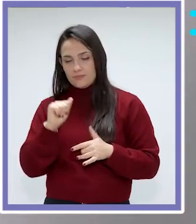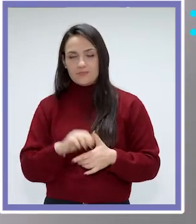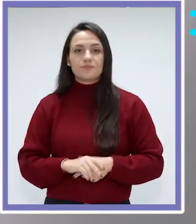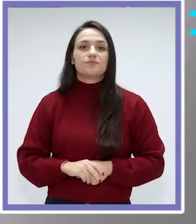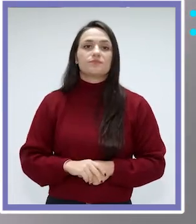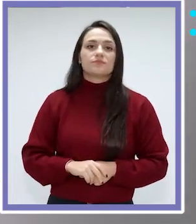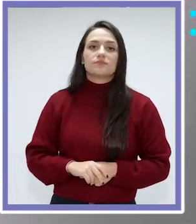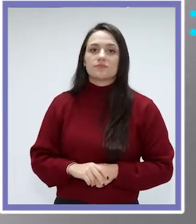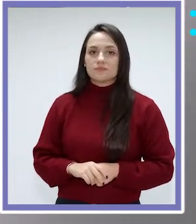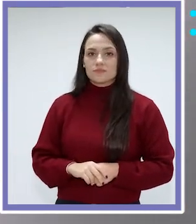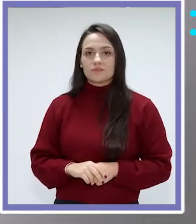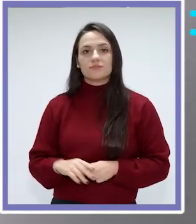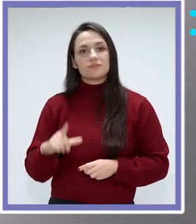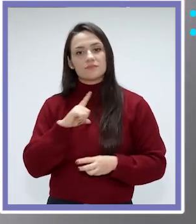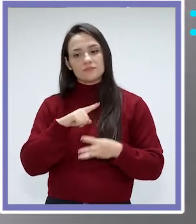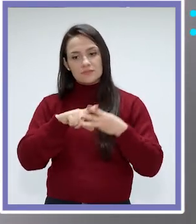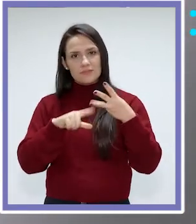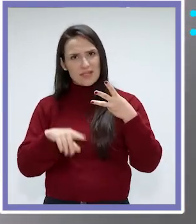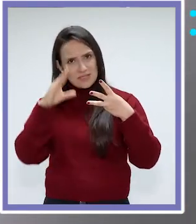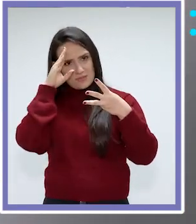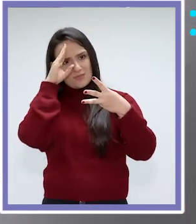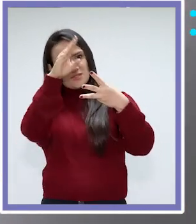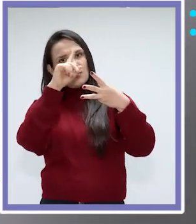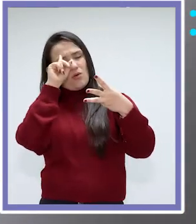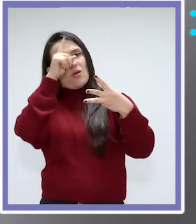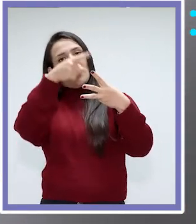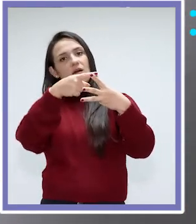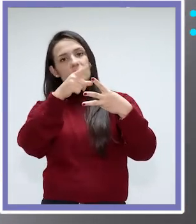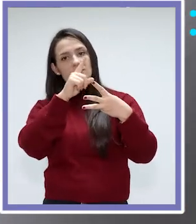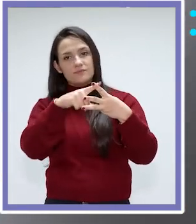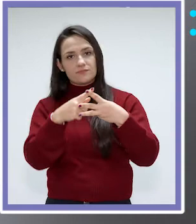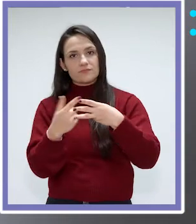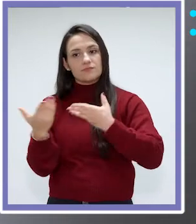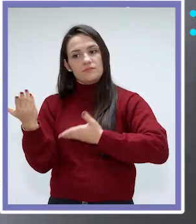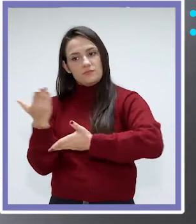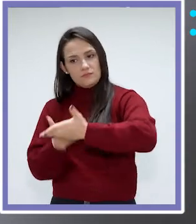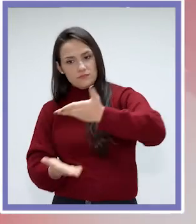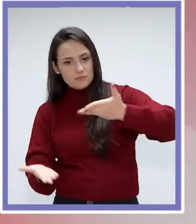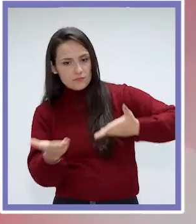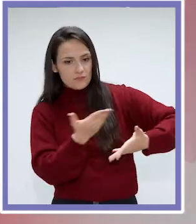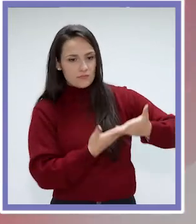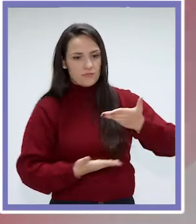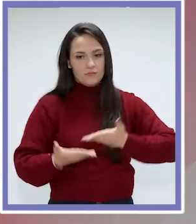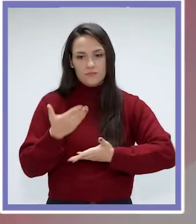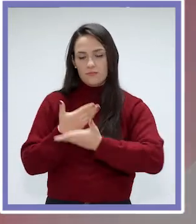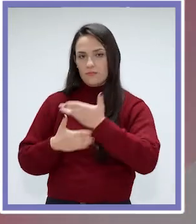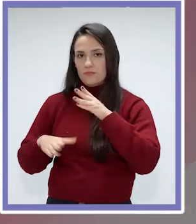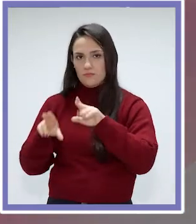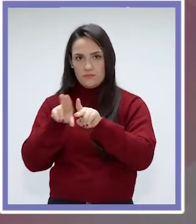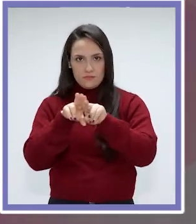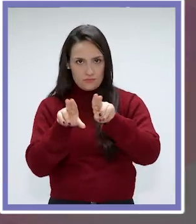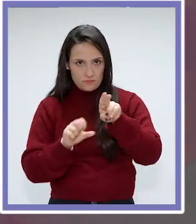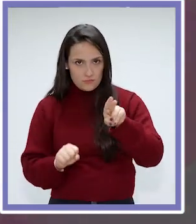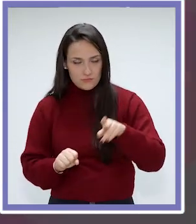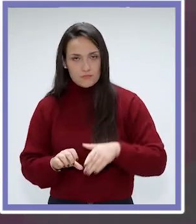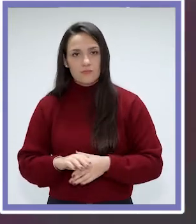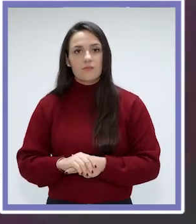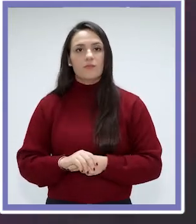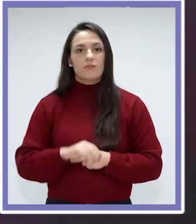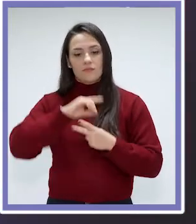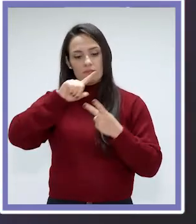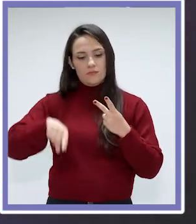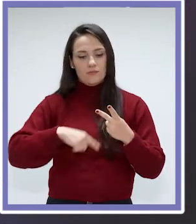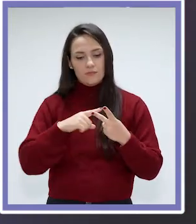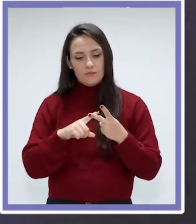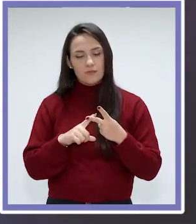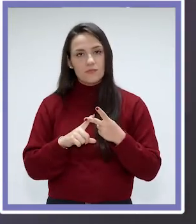Unihila, inicialmente, ela tinha 3 focos principais. Trabalhar primeiro com a internacionalização da universidade, ver que potencialidade a gente podia fazer.